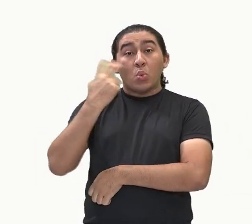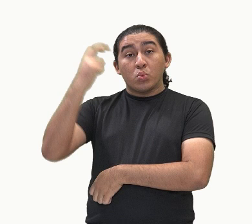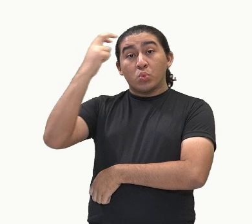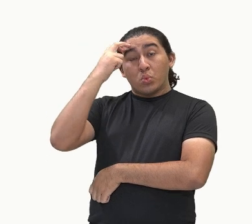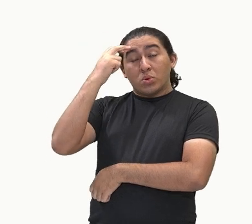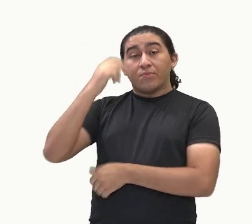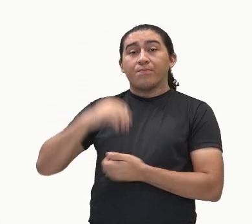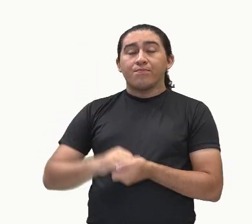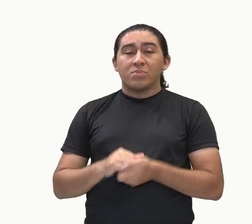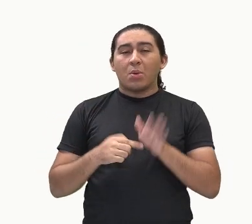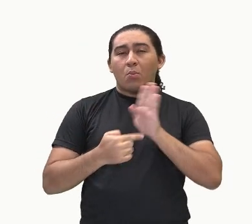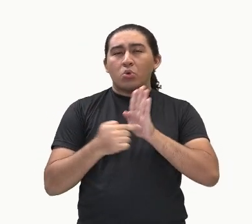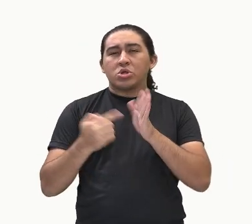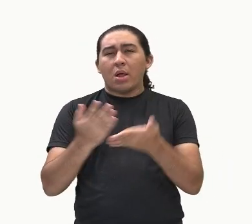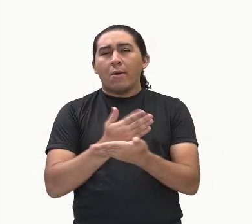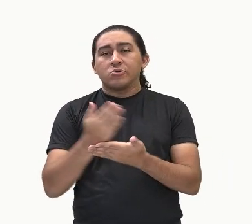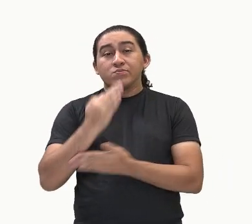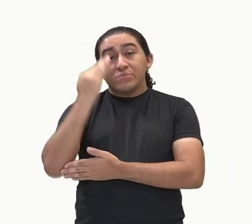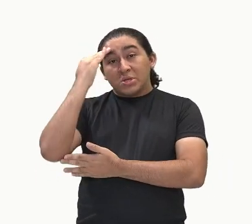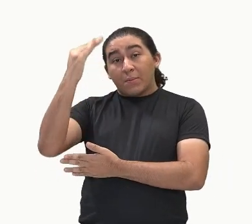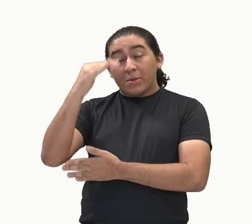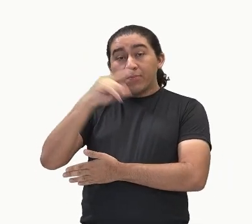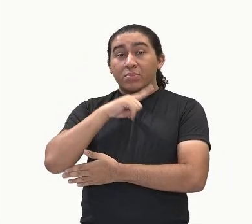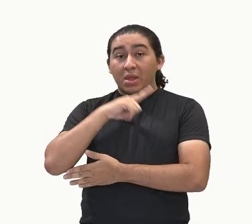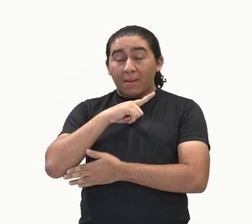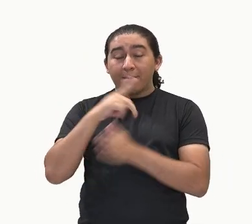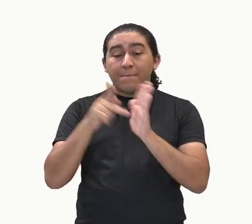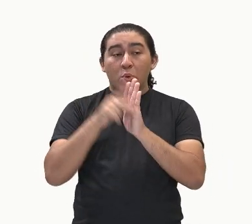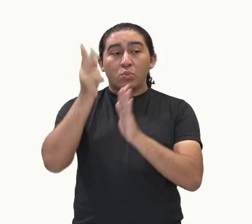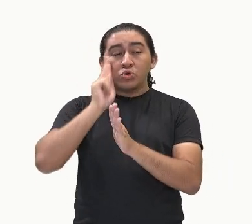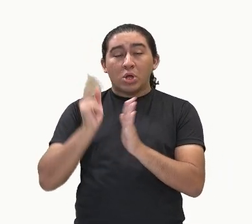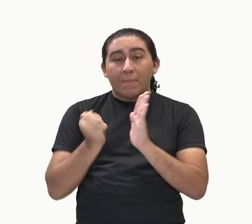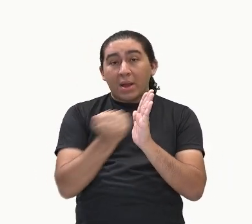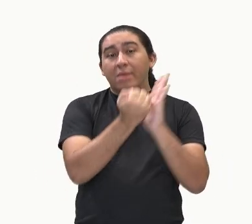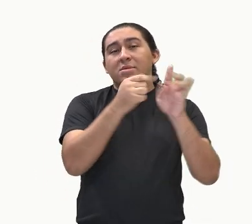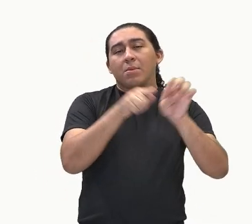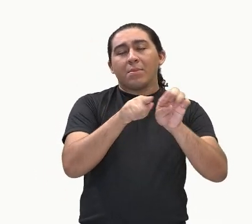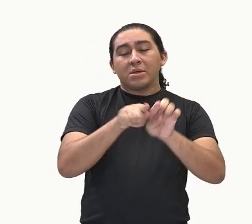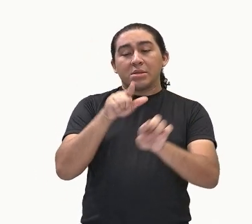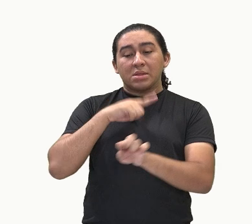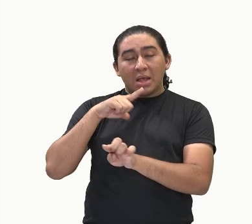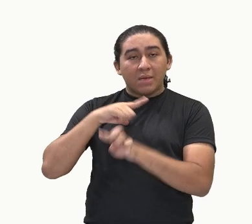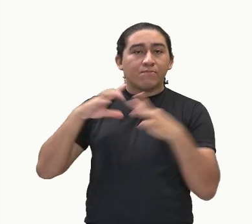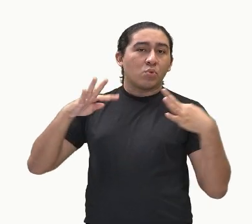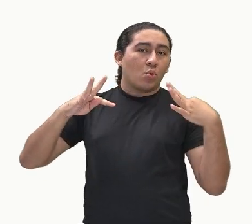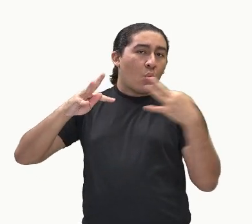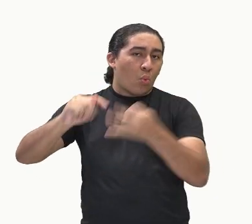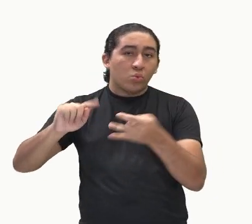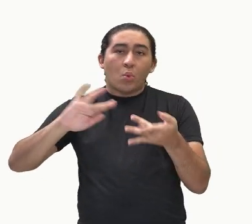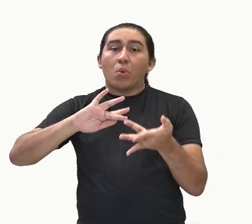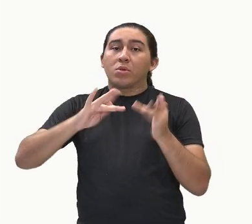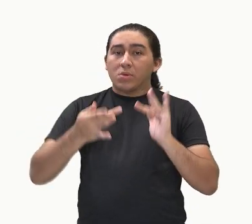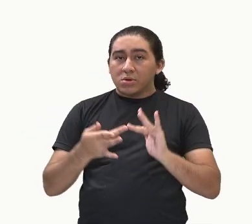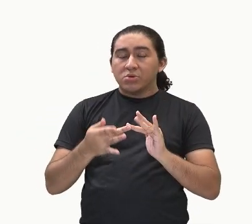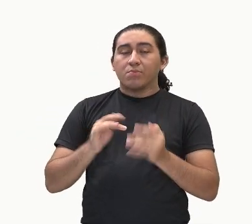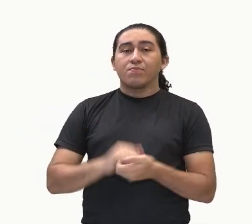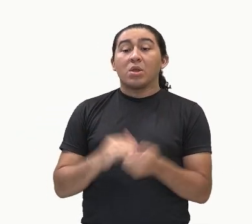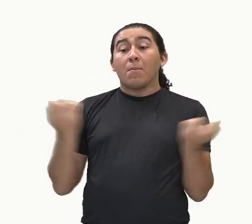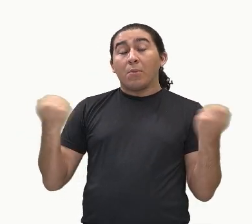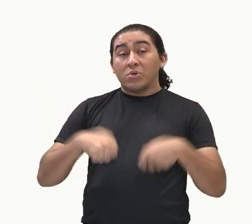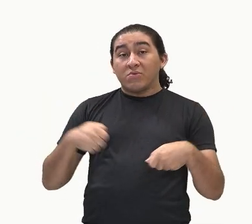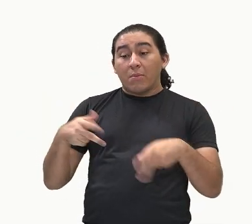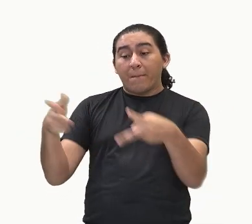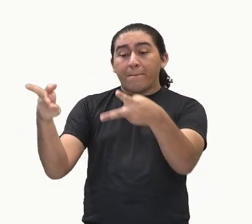alguns principais que têm marcado a história, que possuem um repertório e que é possível enxergar